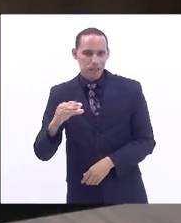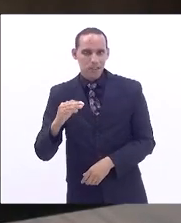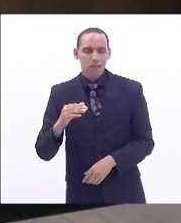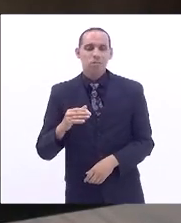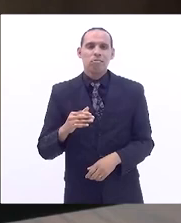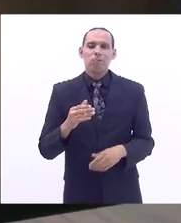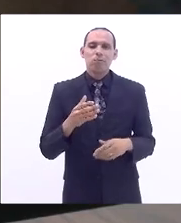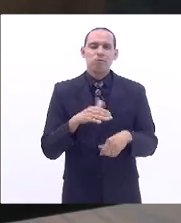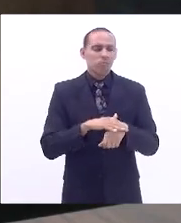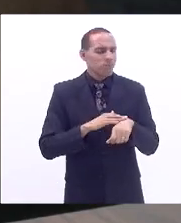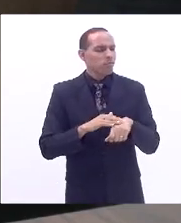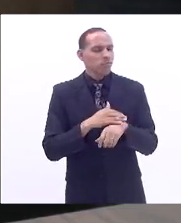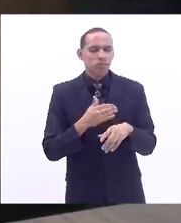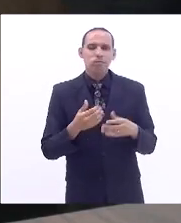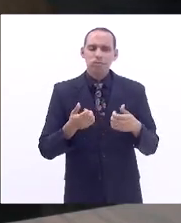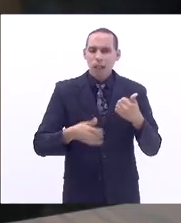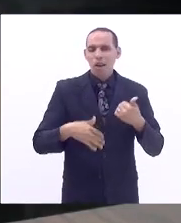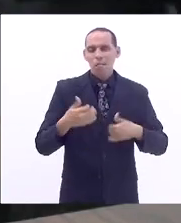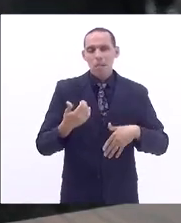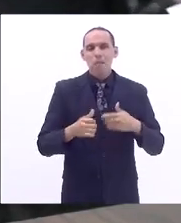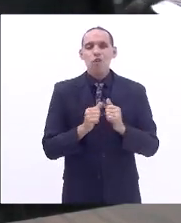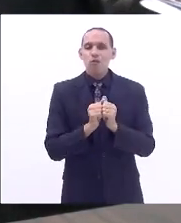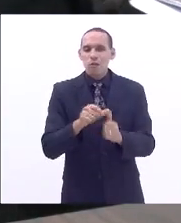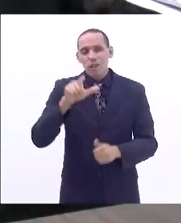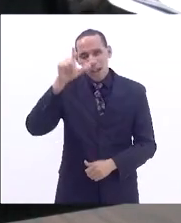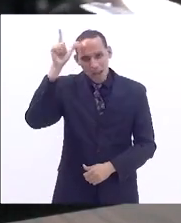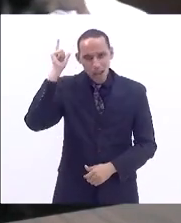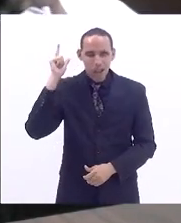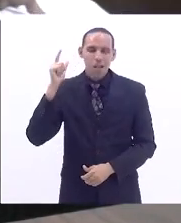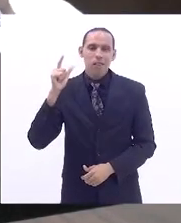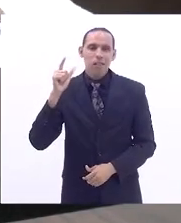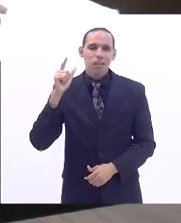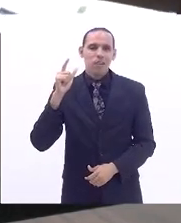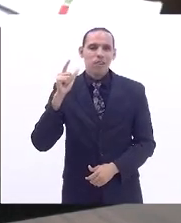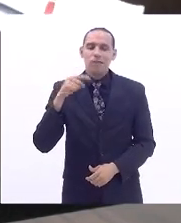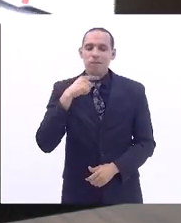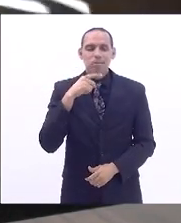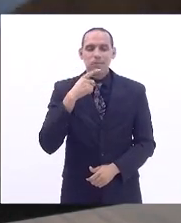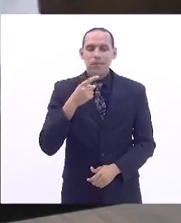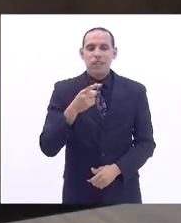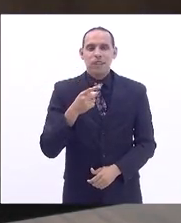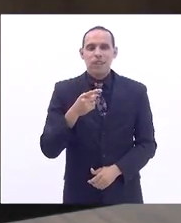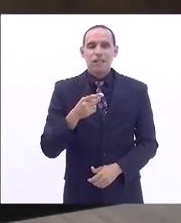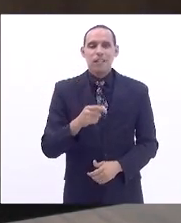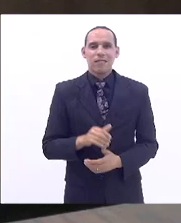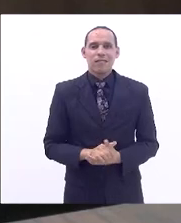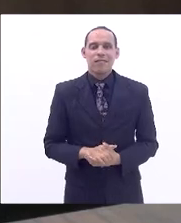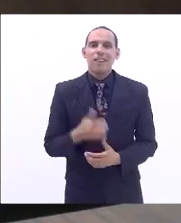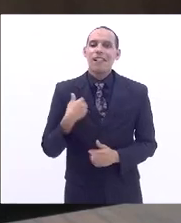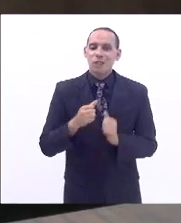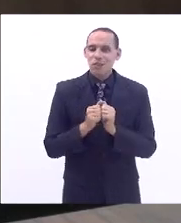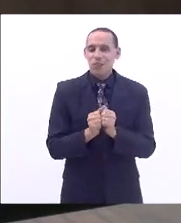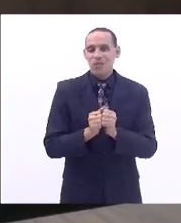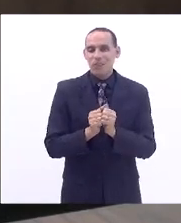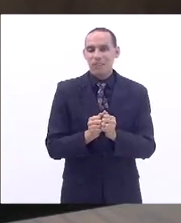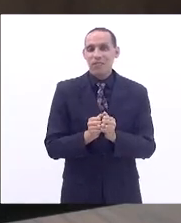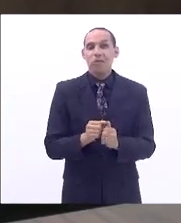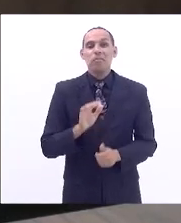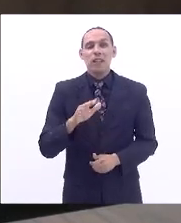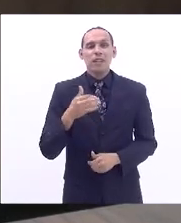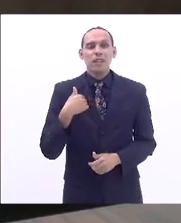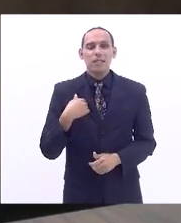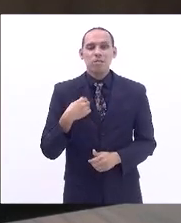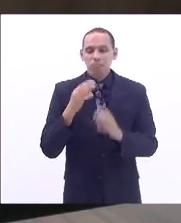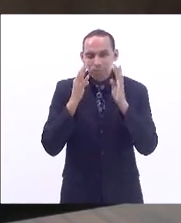muito e no conectado espumante oportunidade de conversar sobre a matéria mas mas também houve